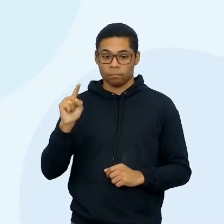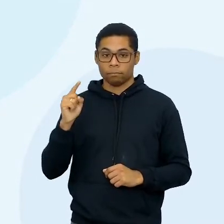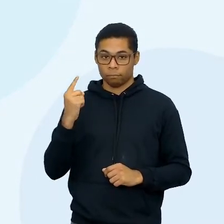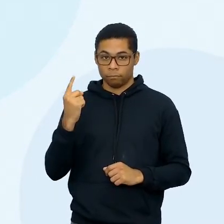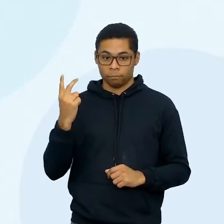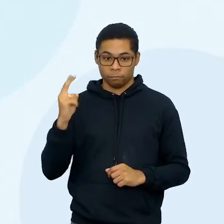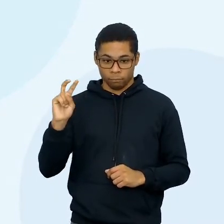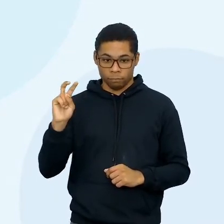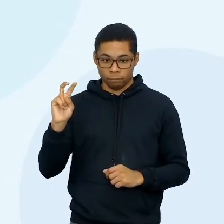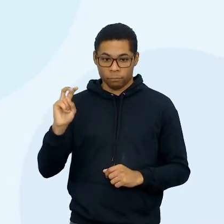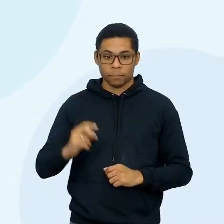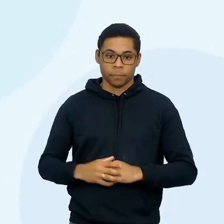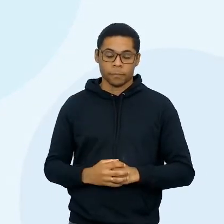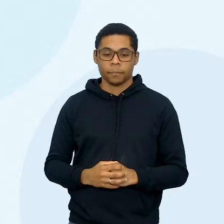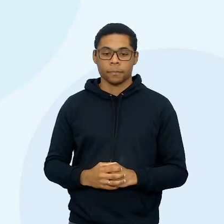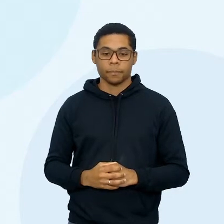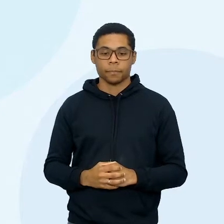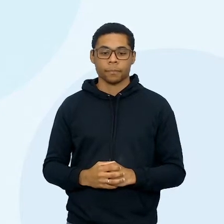8,125